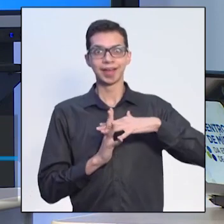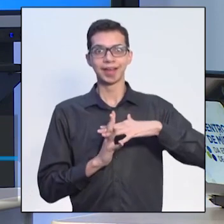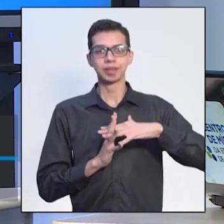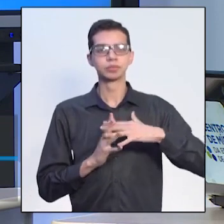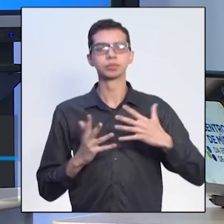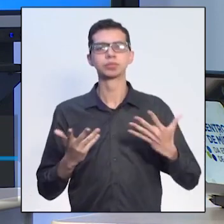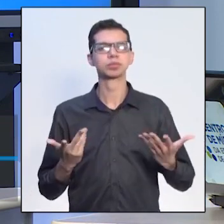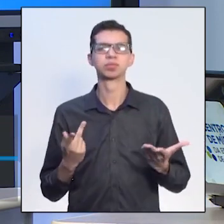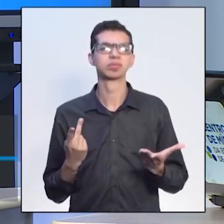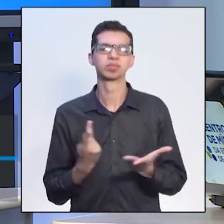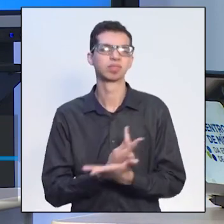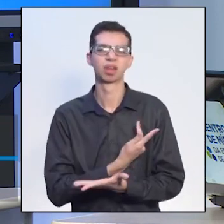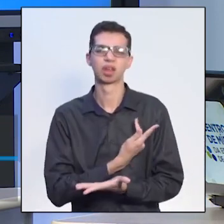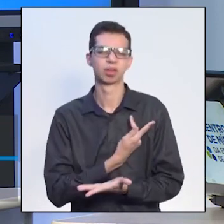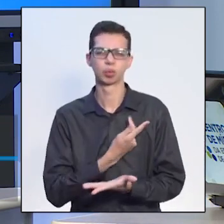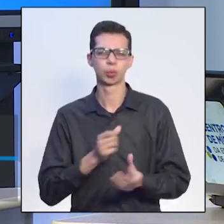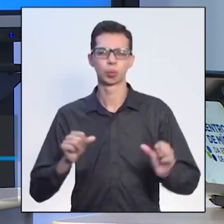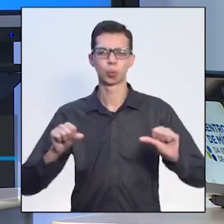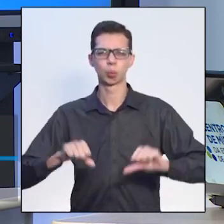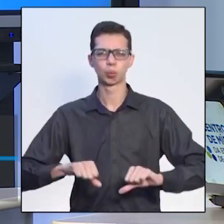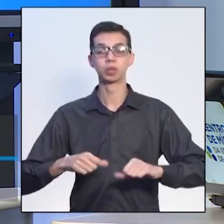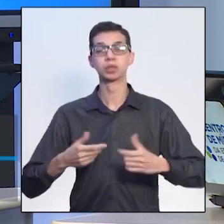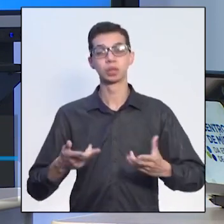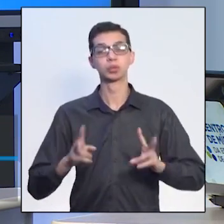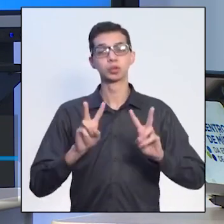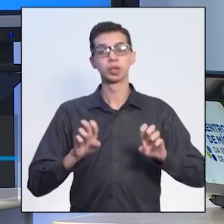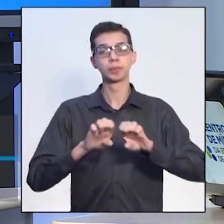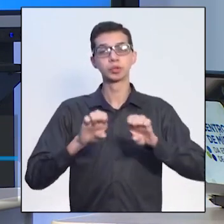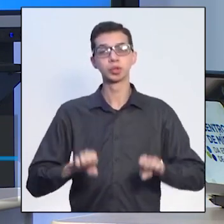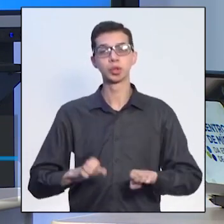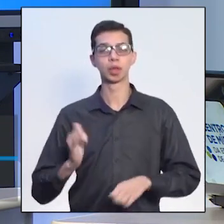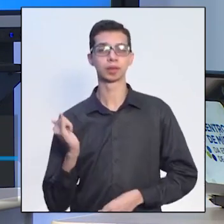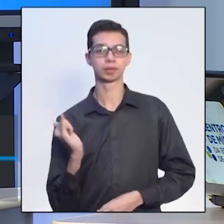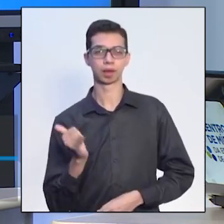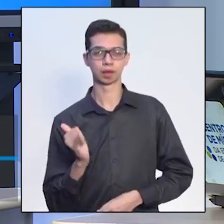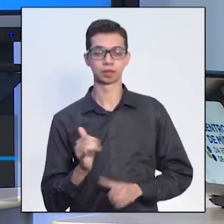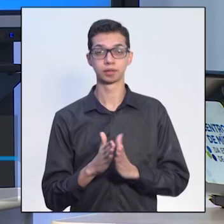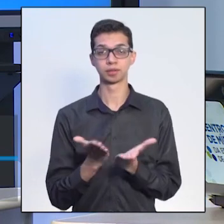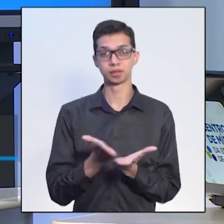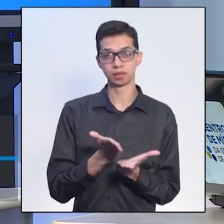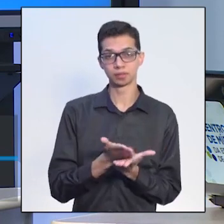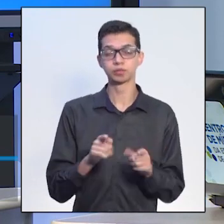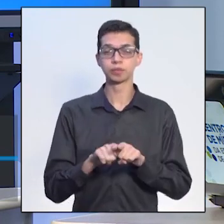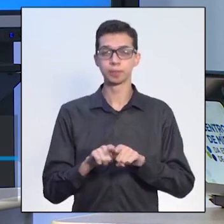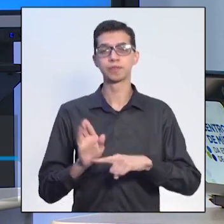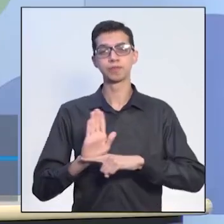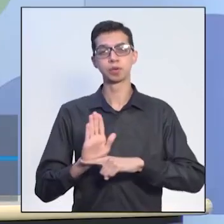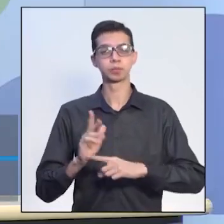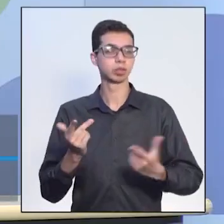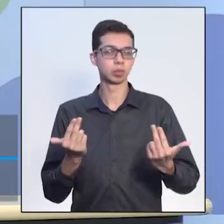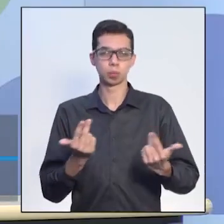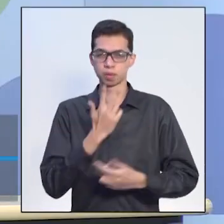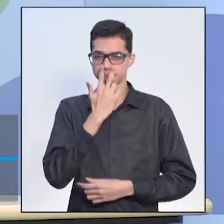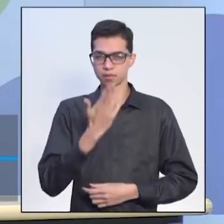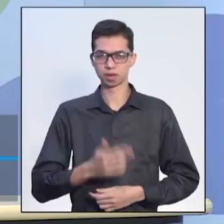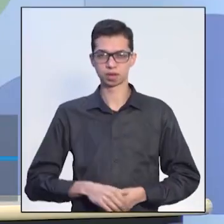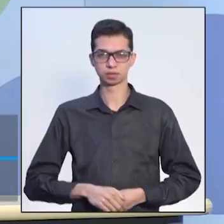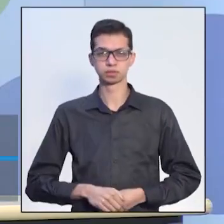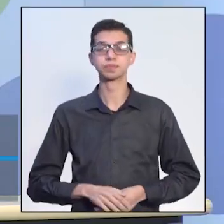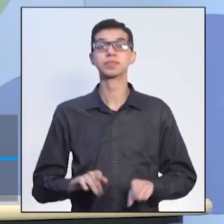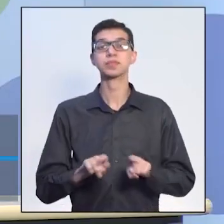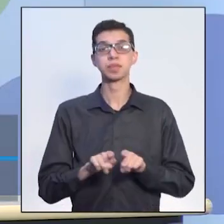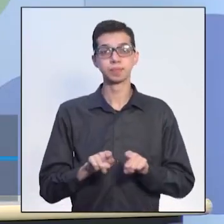A gente está falando de estrutura da narrativa, tanto para o livro quanto para o filme, é quase a mesma coisa. Enredo vazio, a Priscila